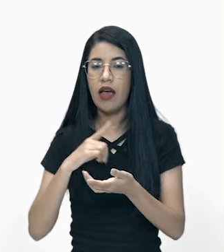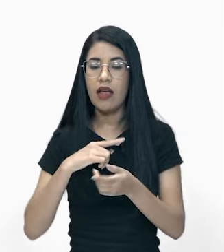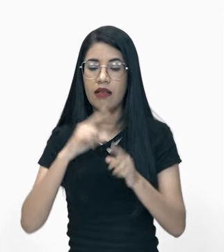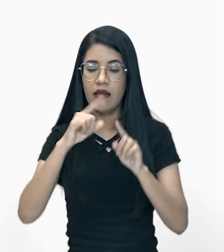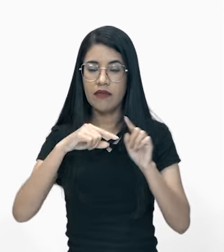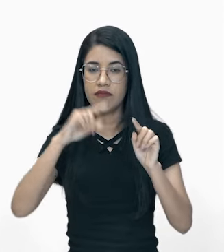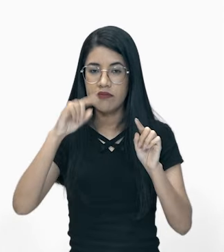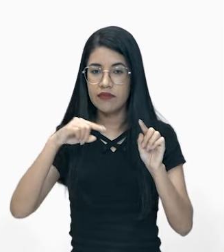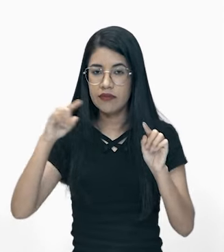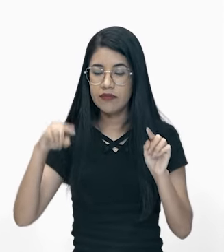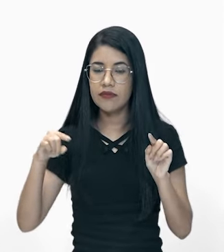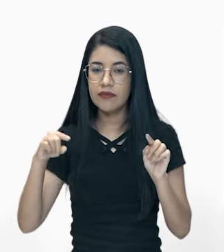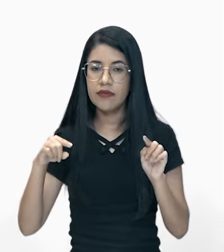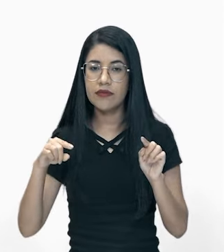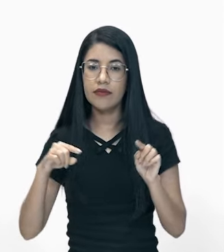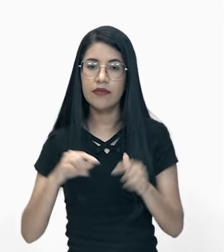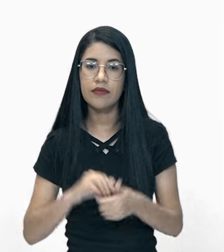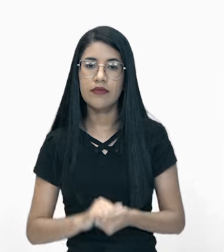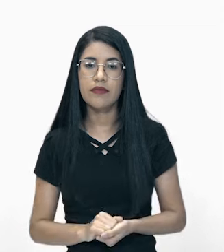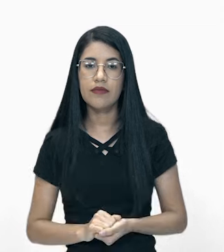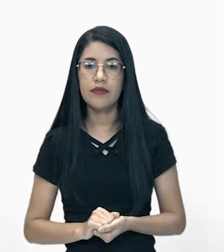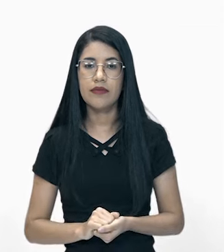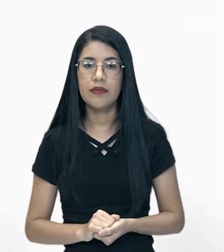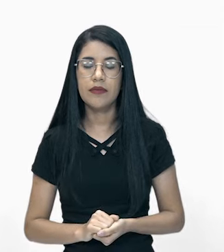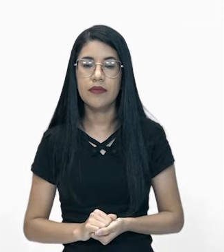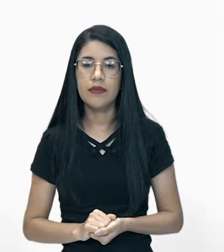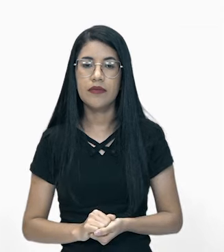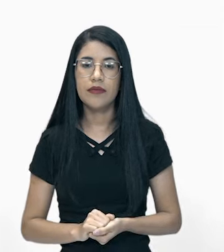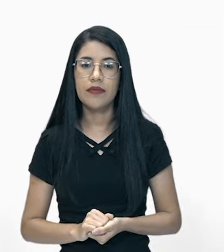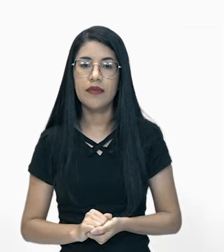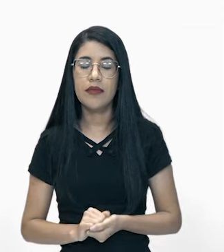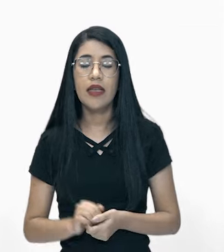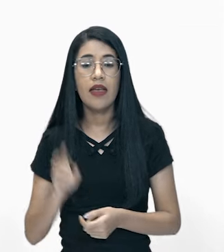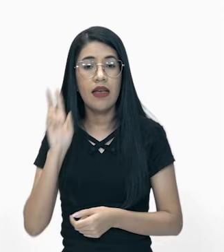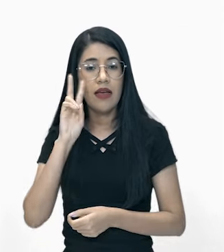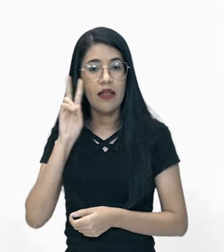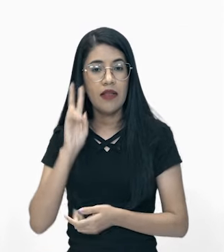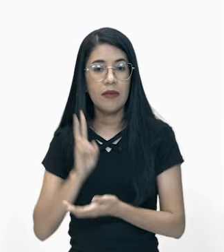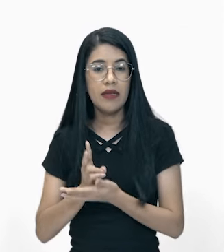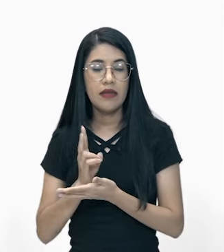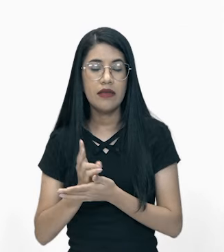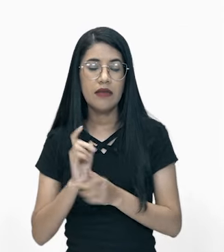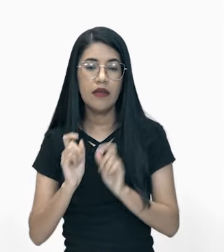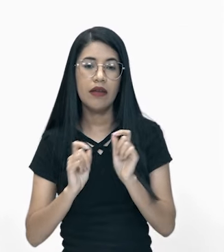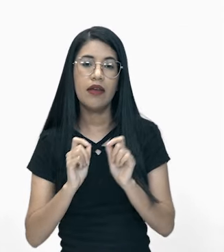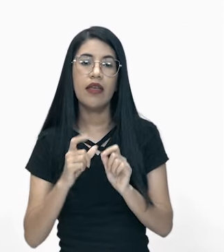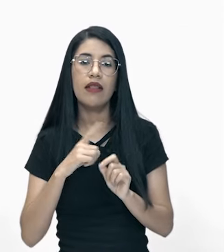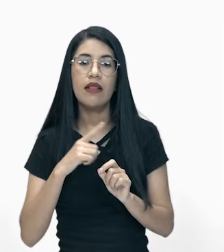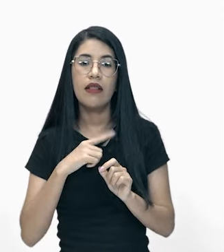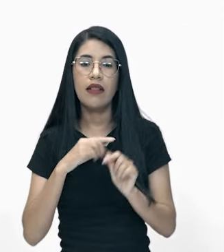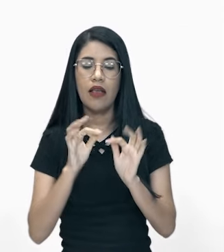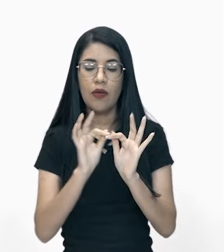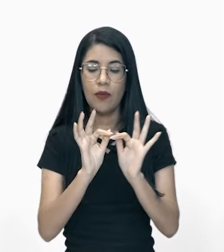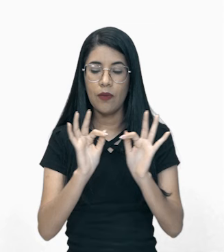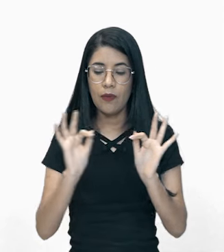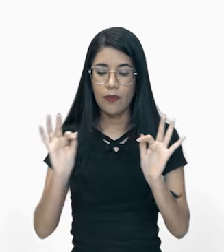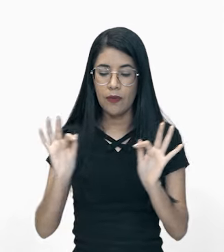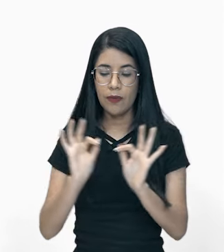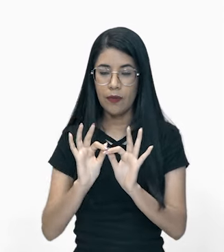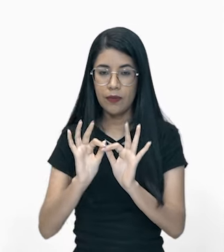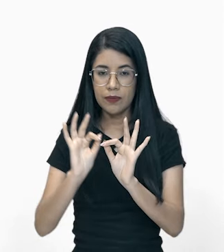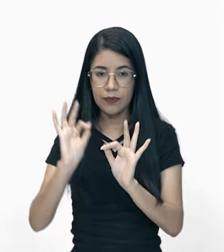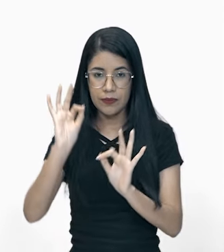eletromagnéticas e seu espectro. Não esqueçam que nós temos o quê? o comprimento de onda e